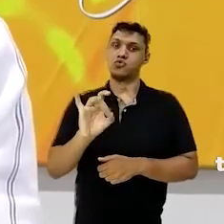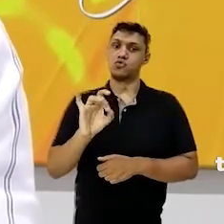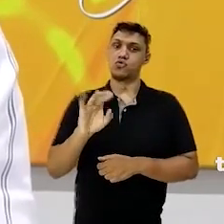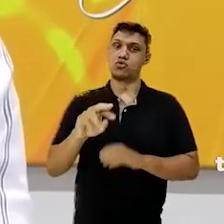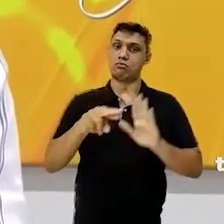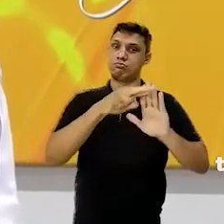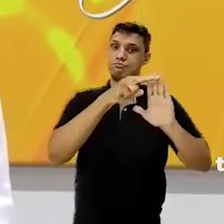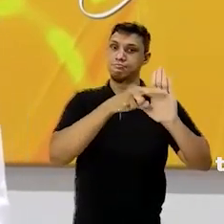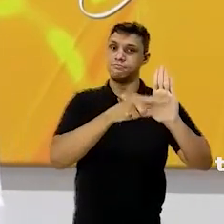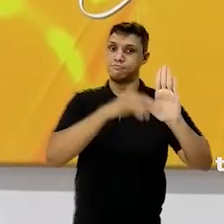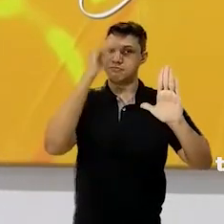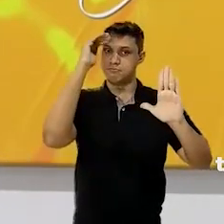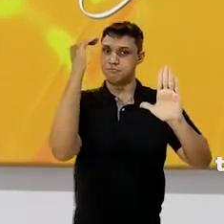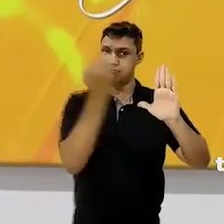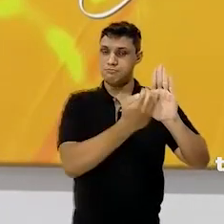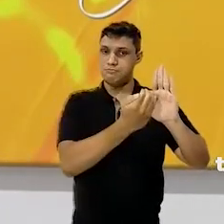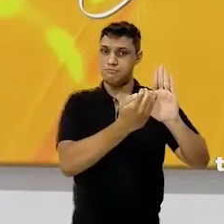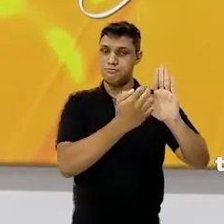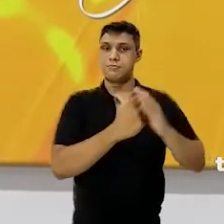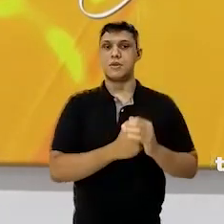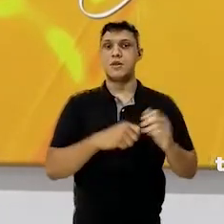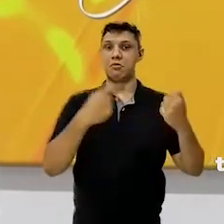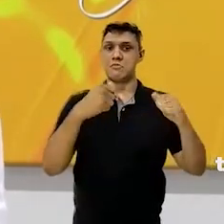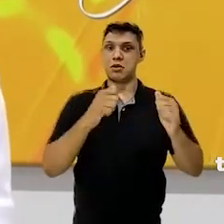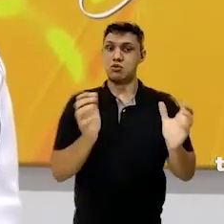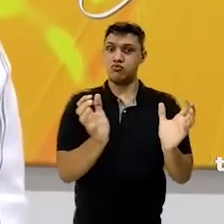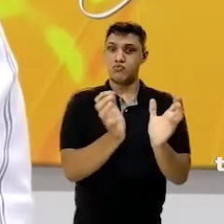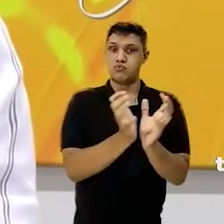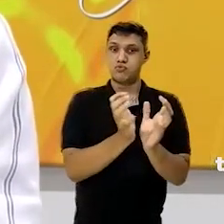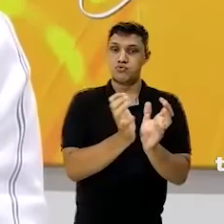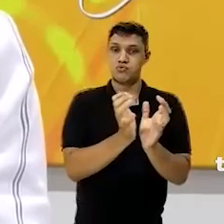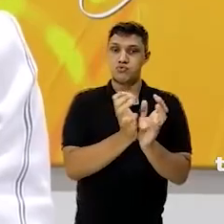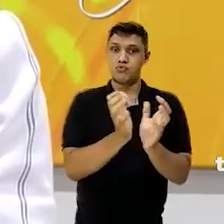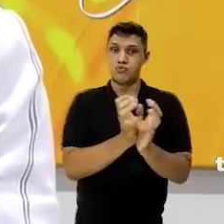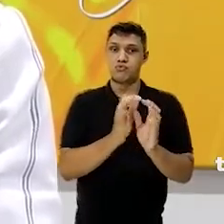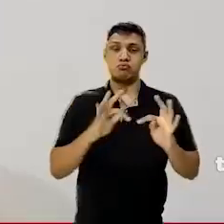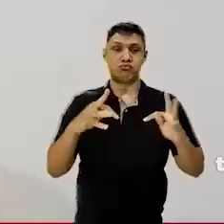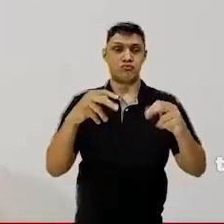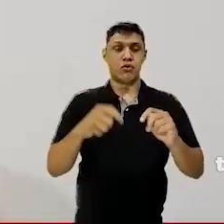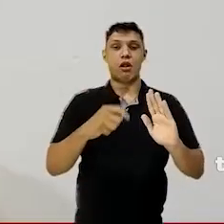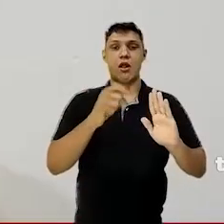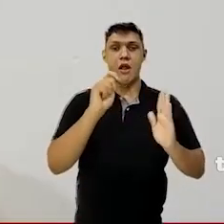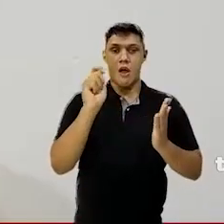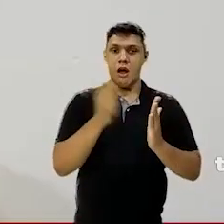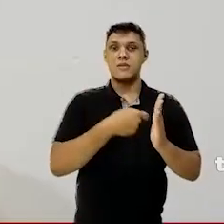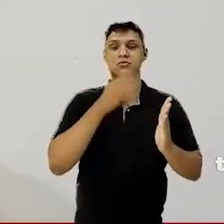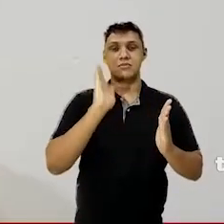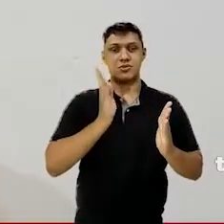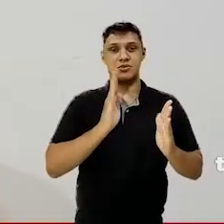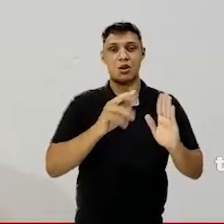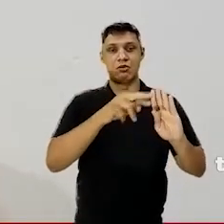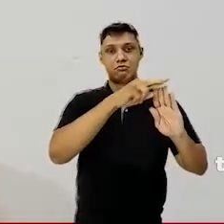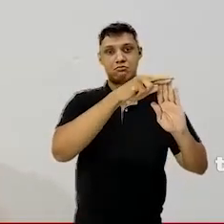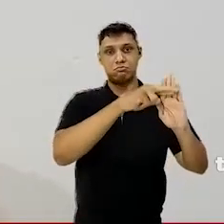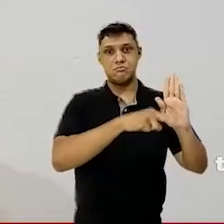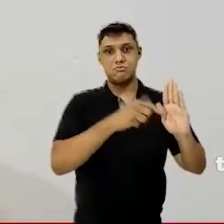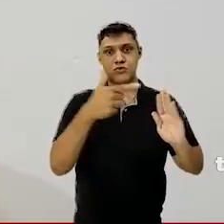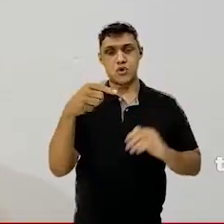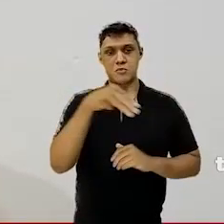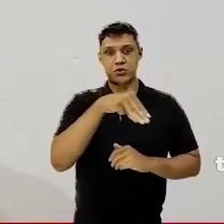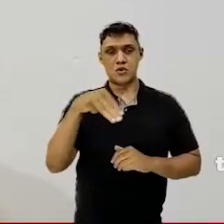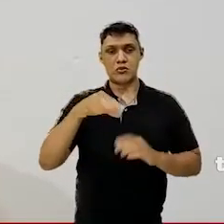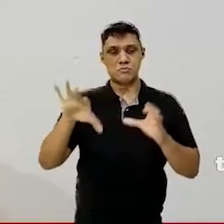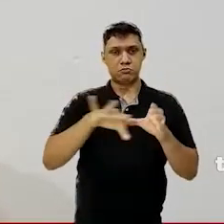regras assinadas pelas assessorias de todos os candidatos. Então, o candidato que abre esta